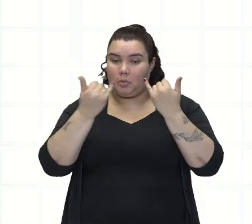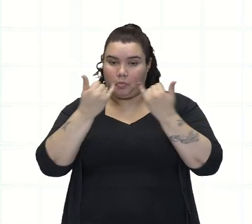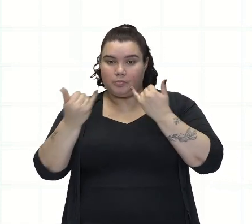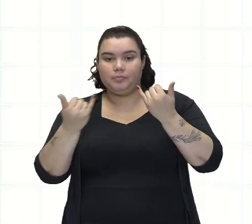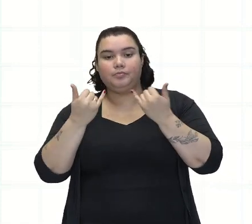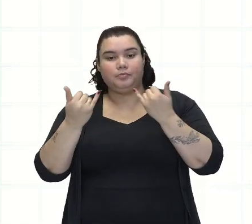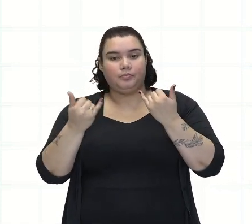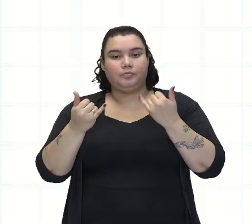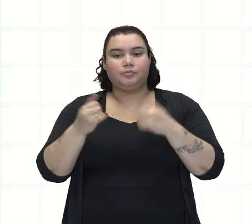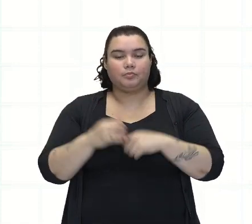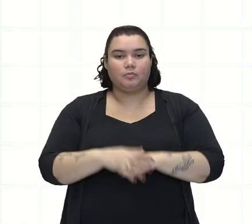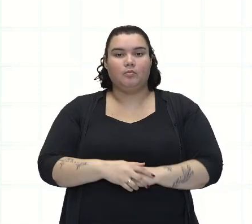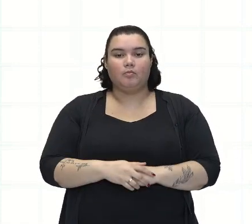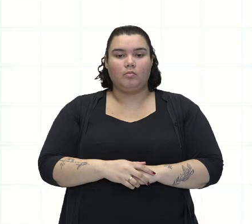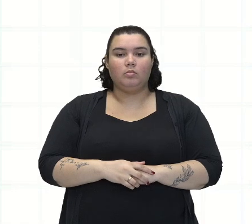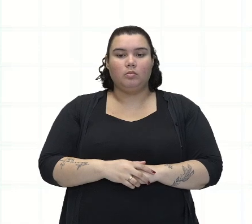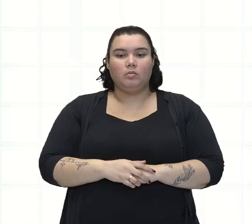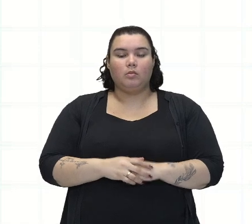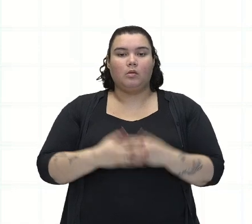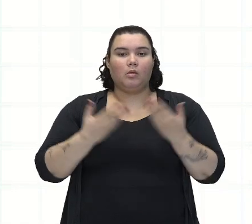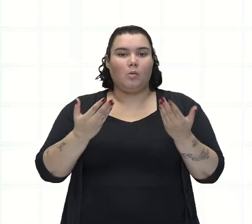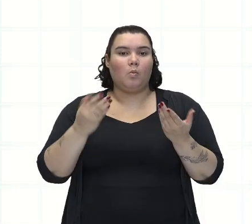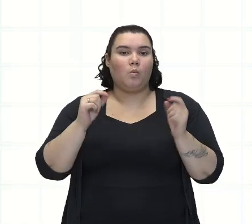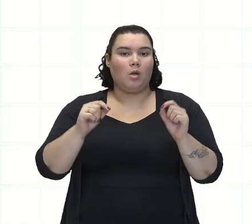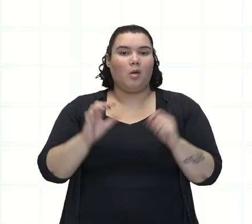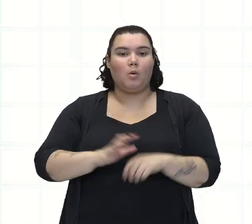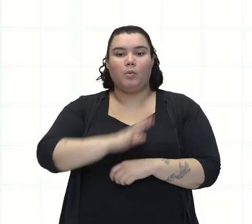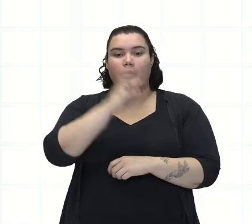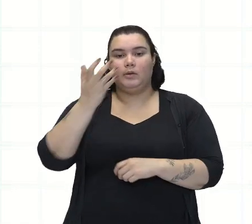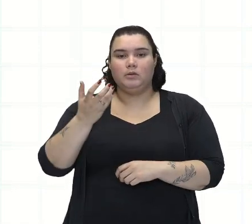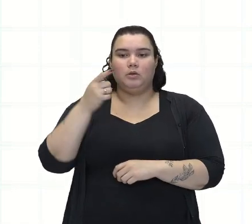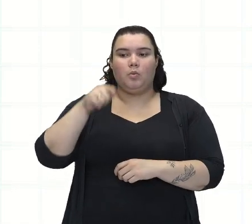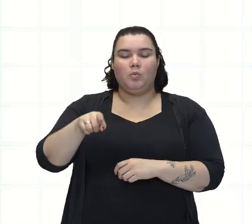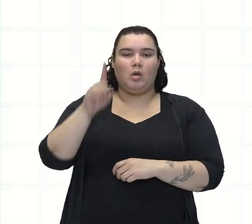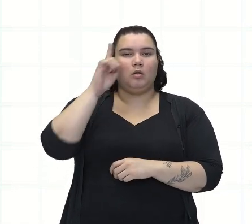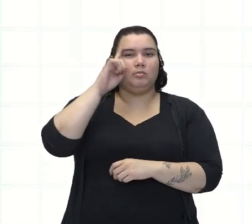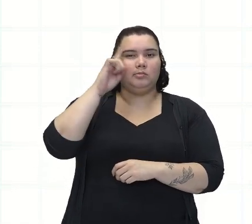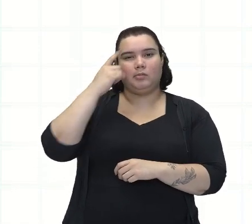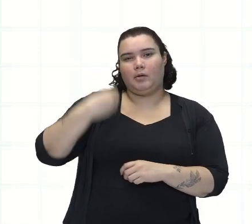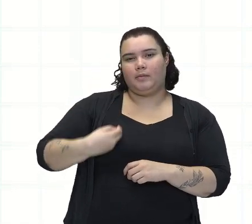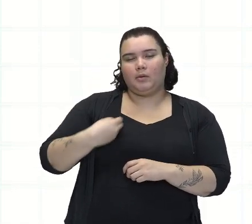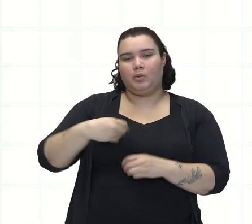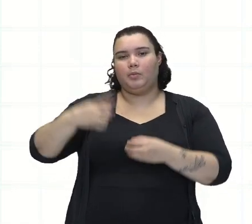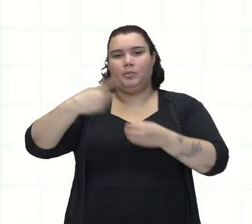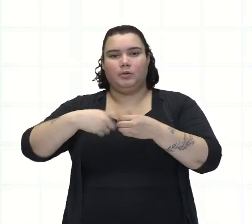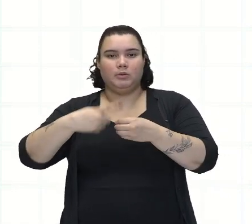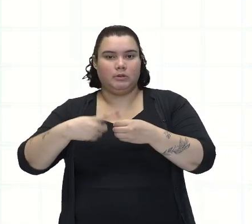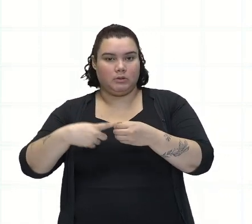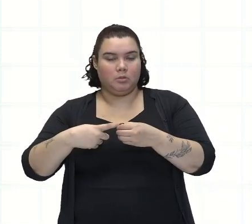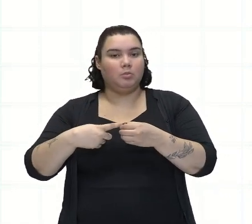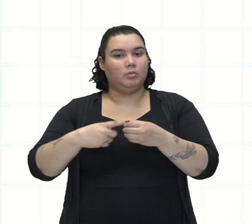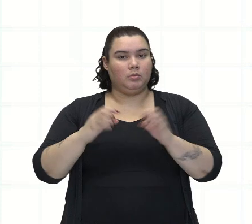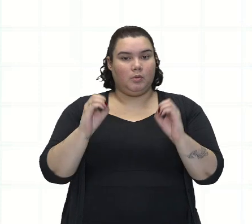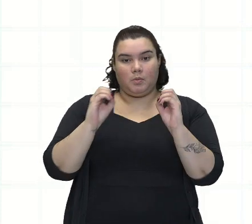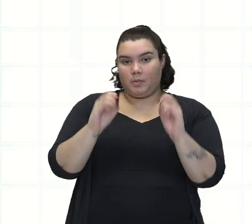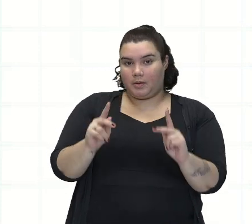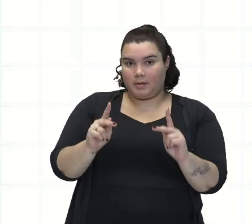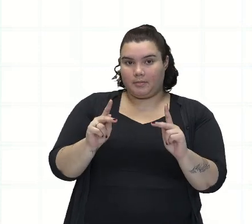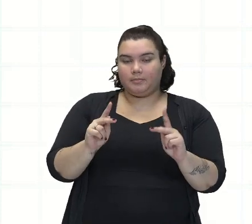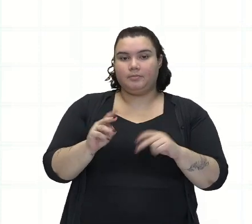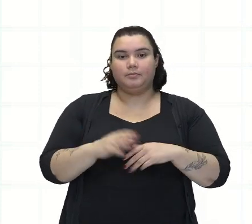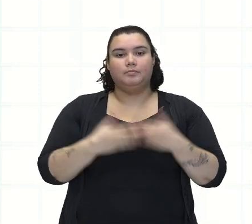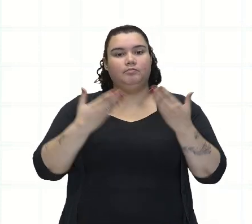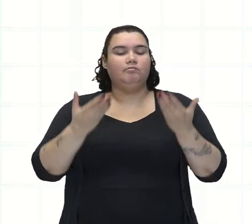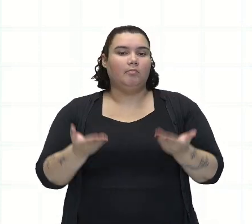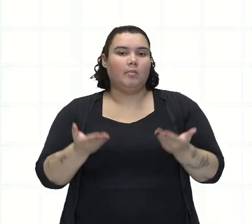informação, né, informando aí o que houve no cotidiano do município de Boca do Acre. Certinho, turminha? Então, a